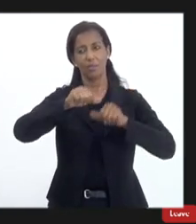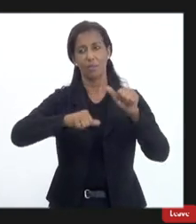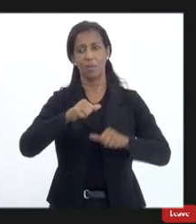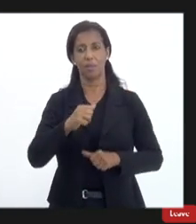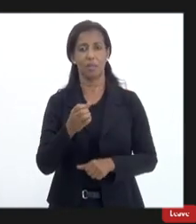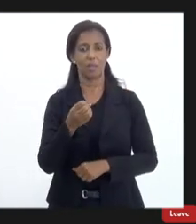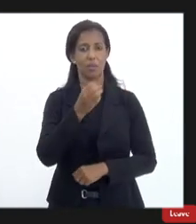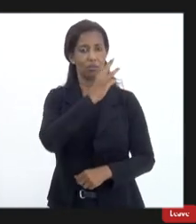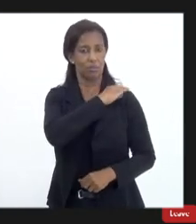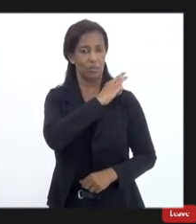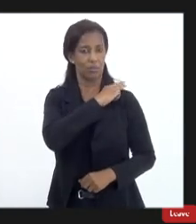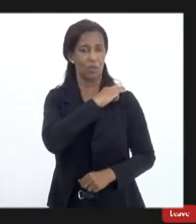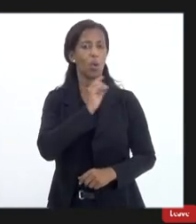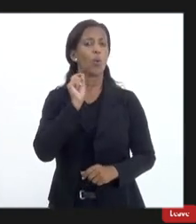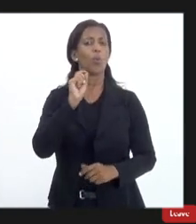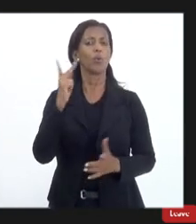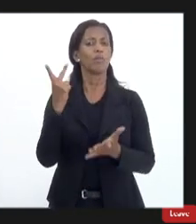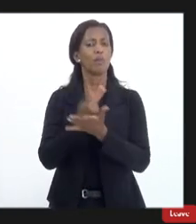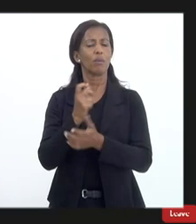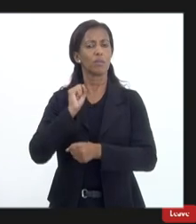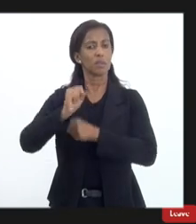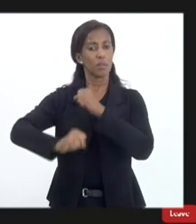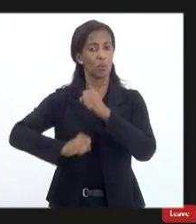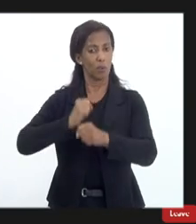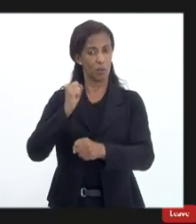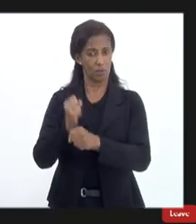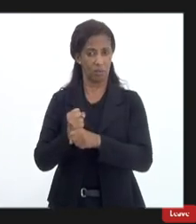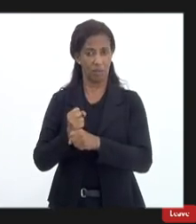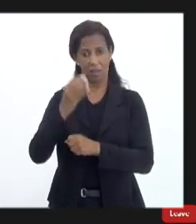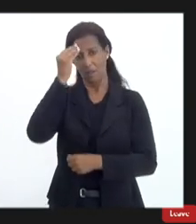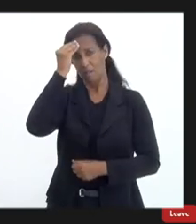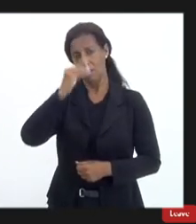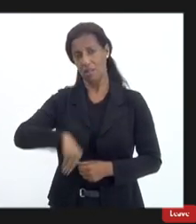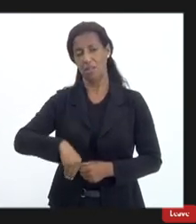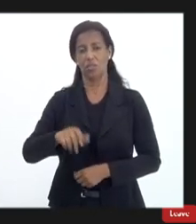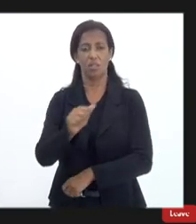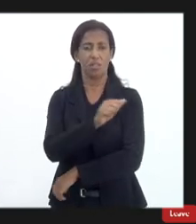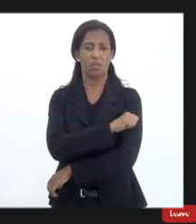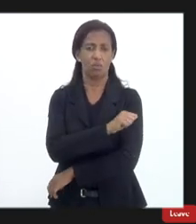essa rede vai enfrentar no ano que vem a evasão e a desistência dos seus